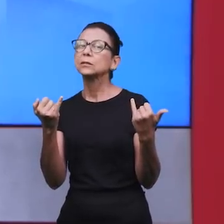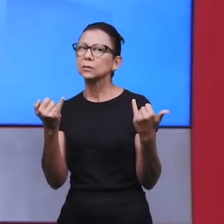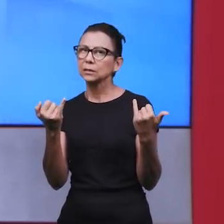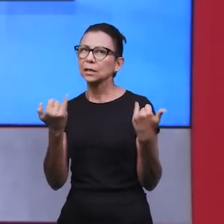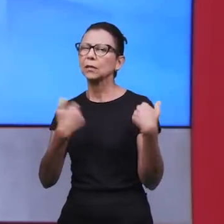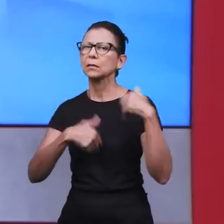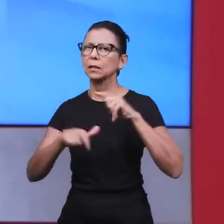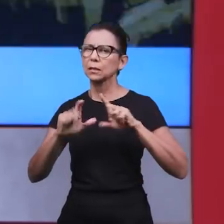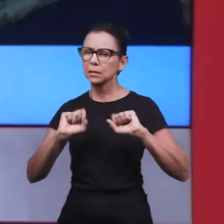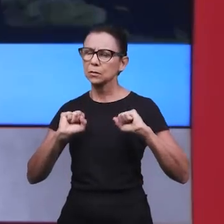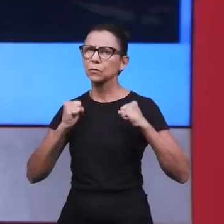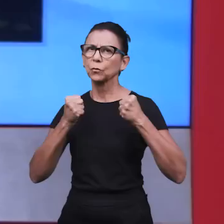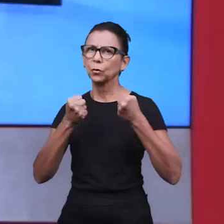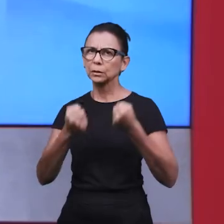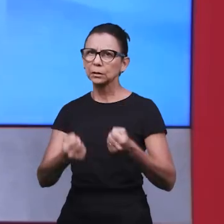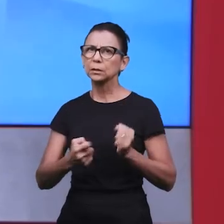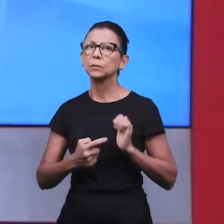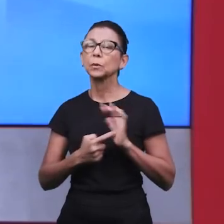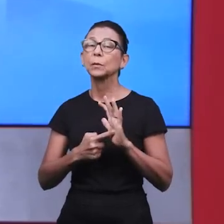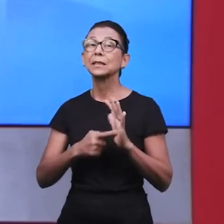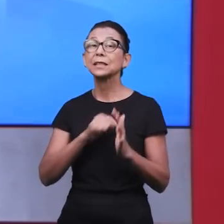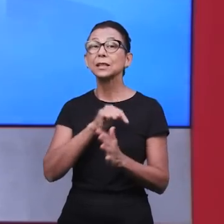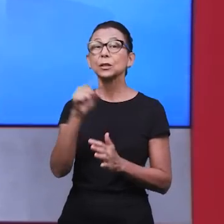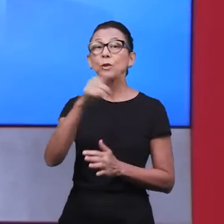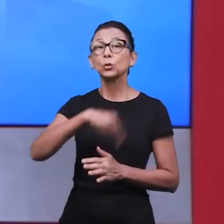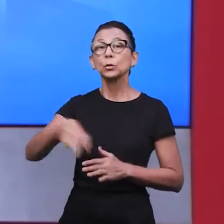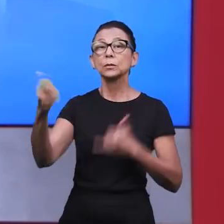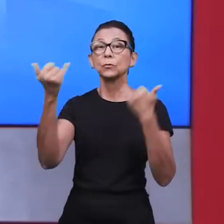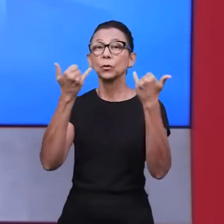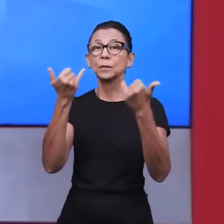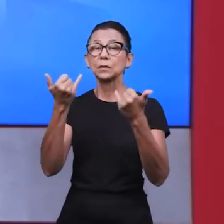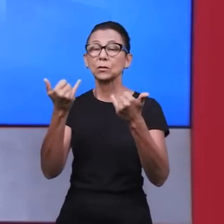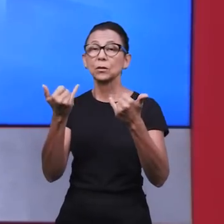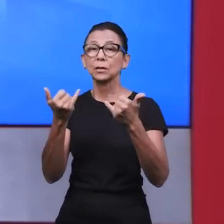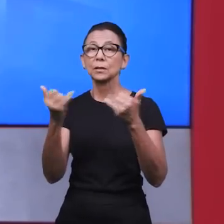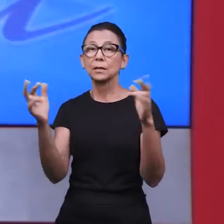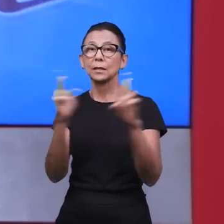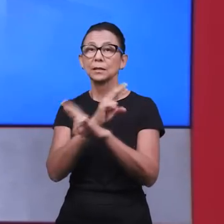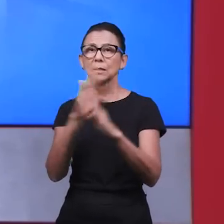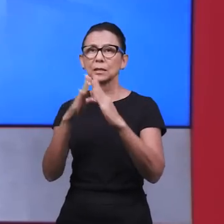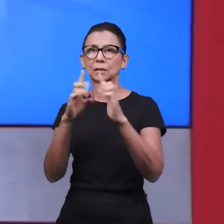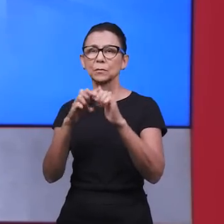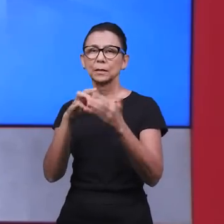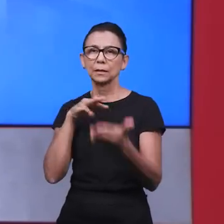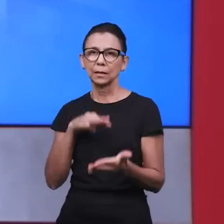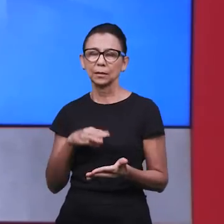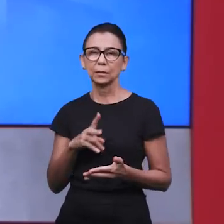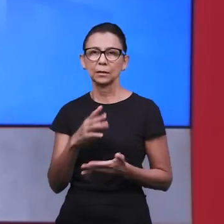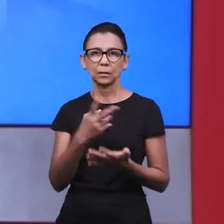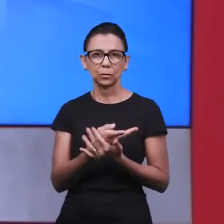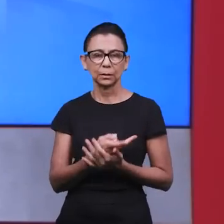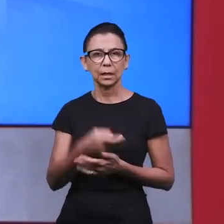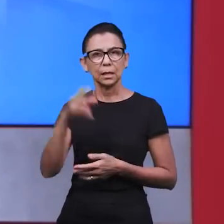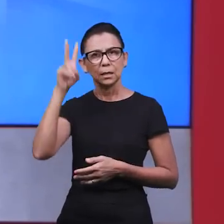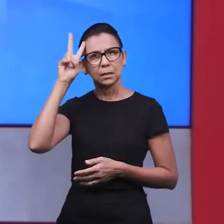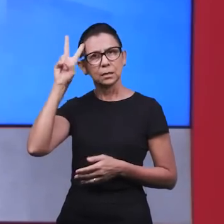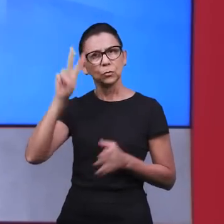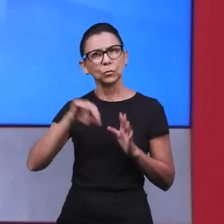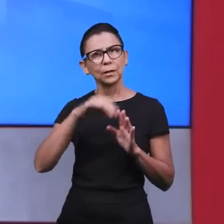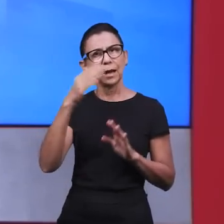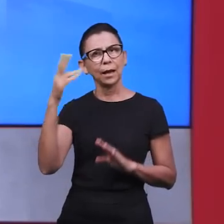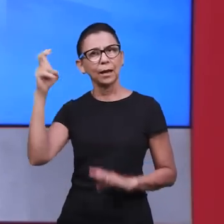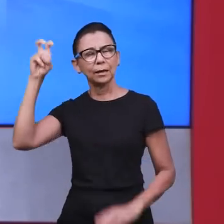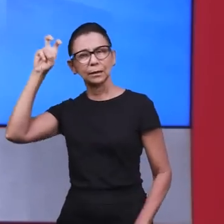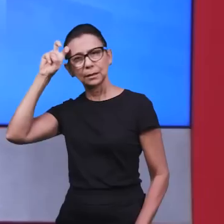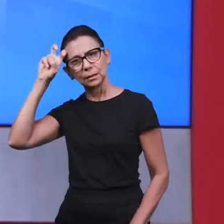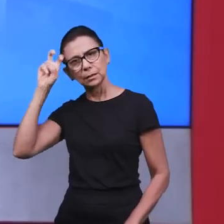está trabalhando, mostrando para você todas as informações da Igreja Cristã Maranata, sempre de segunda a quinta-feira, cada dia mostrando